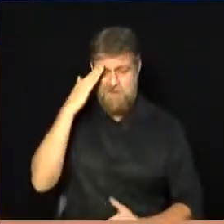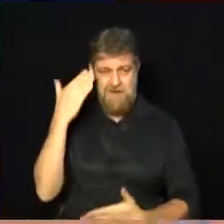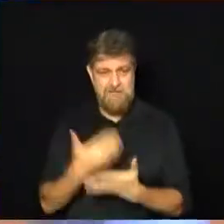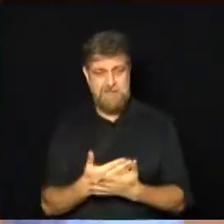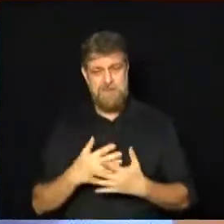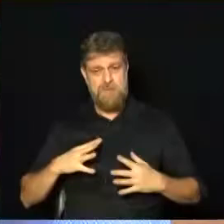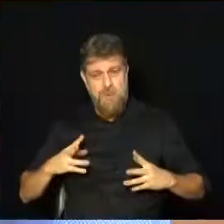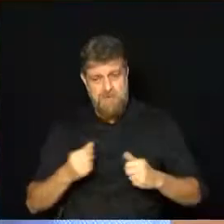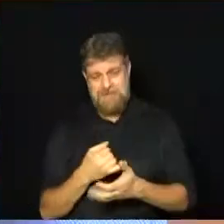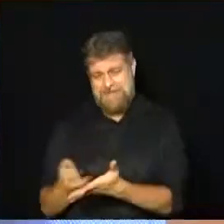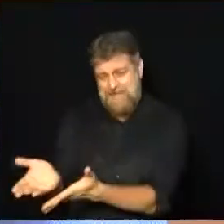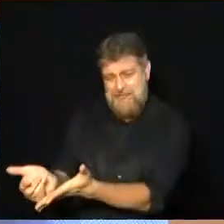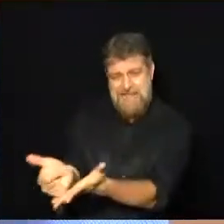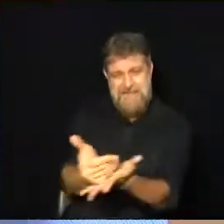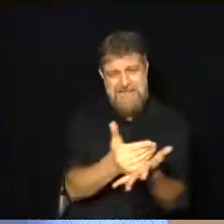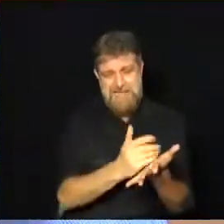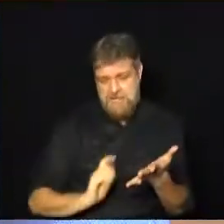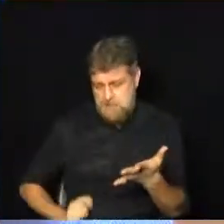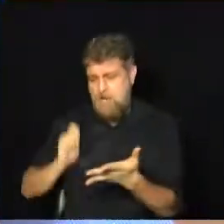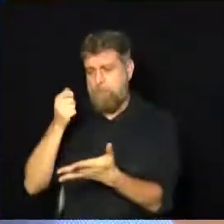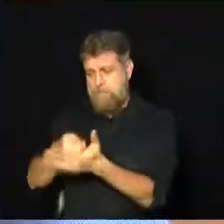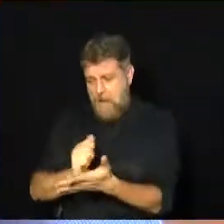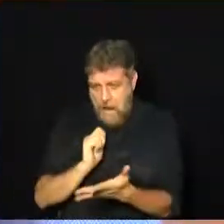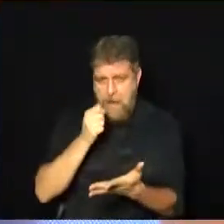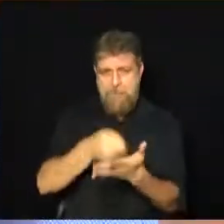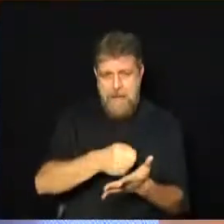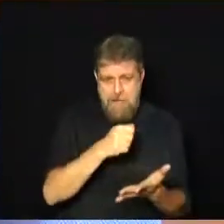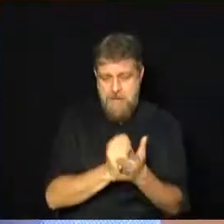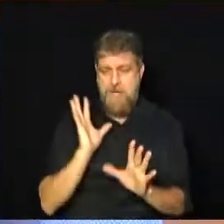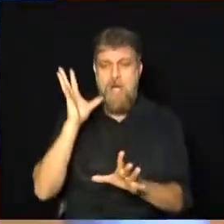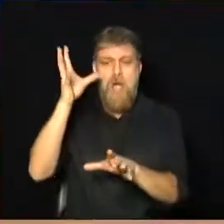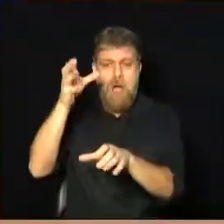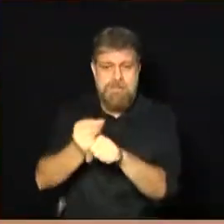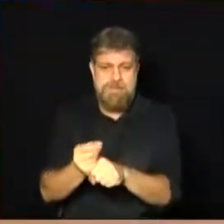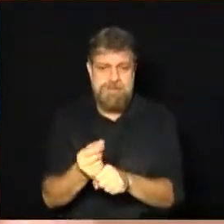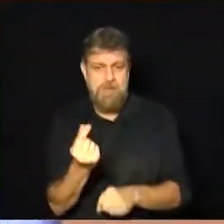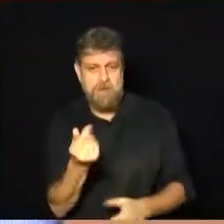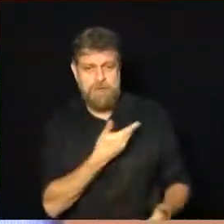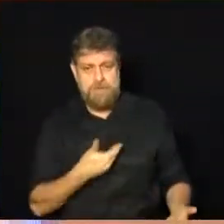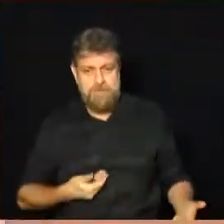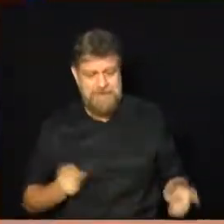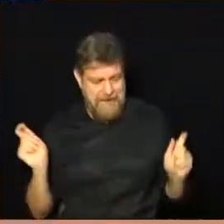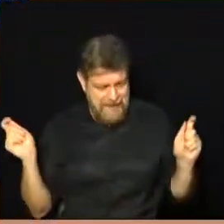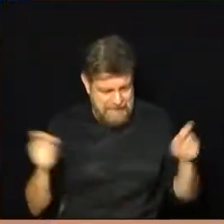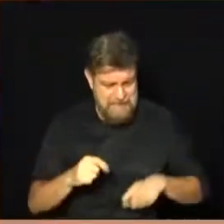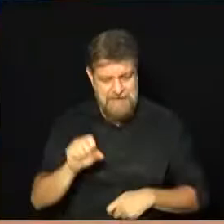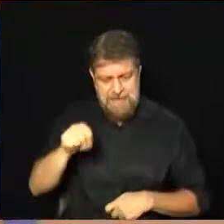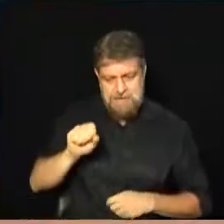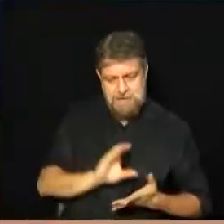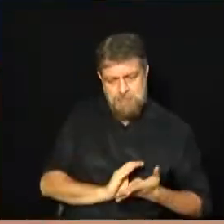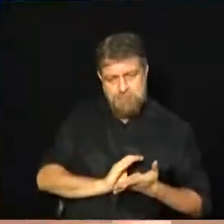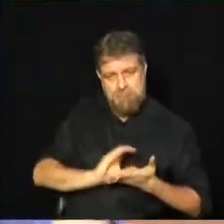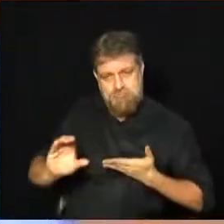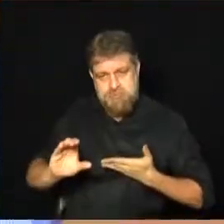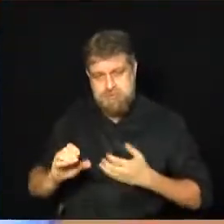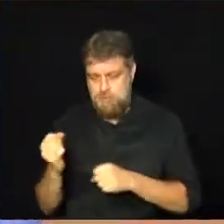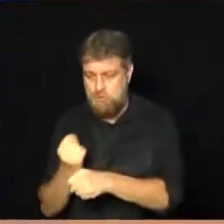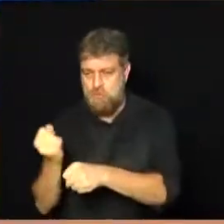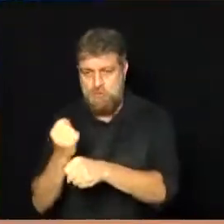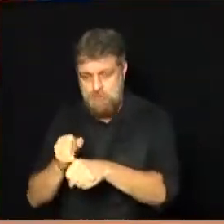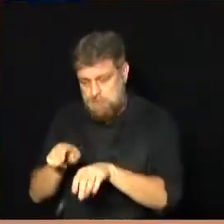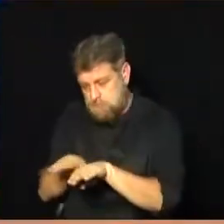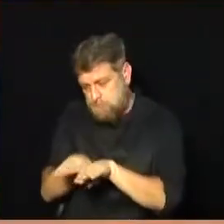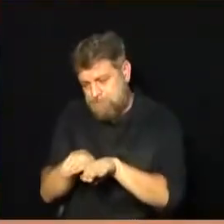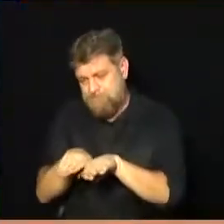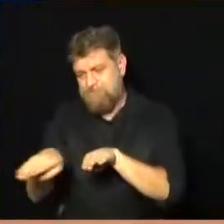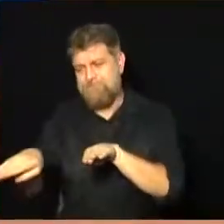os impostos que eles pagam para o município, eu acho que valeria a pena, sim, o município custear ali